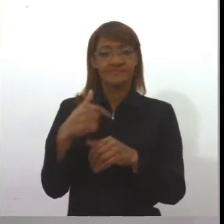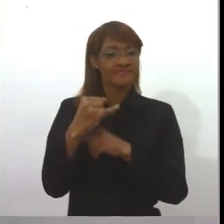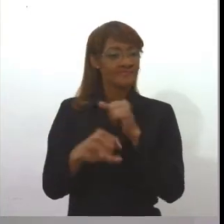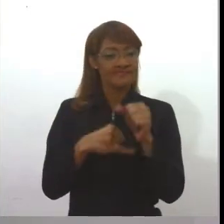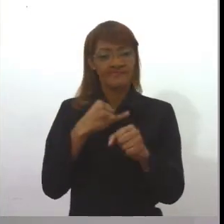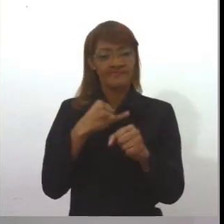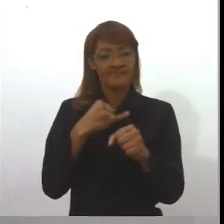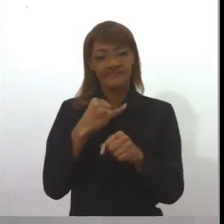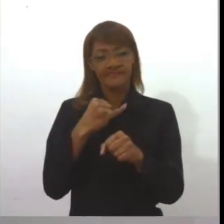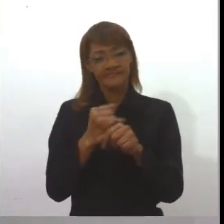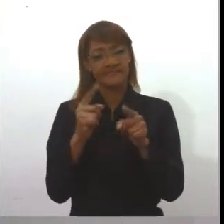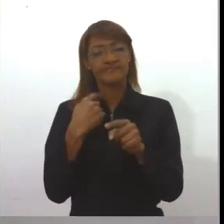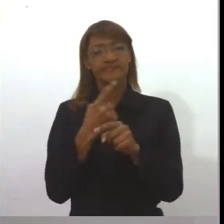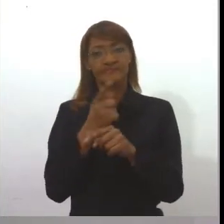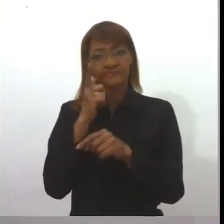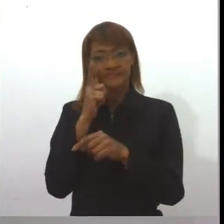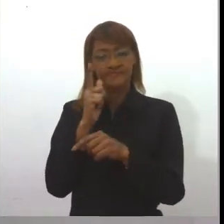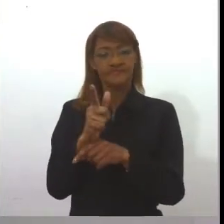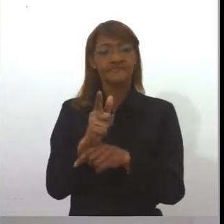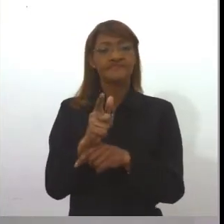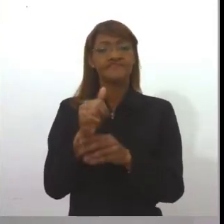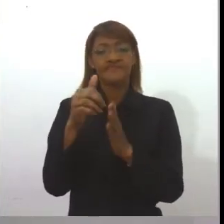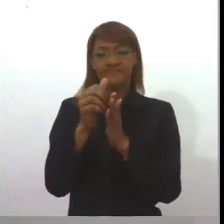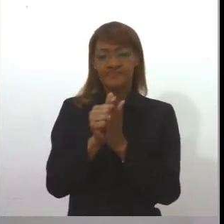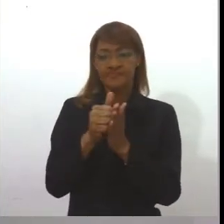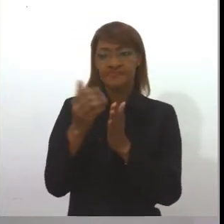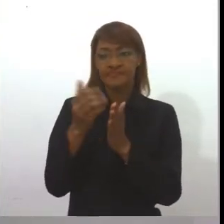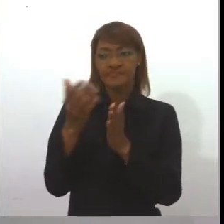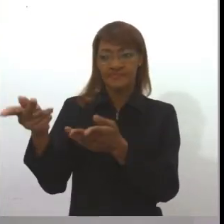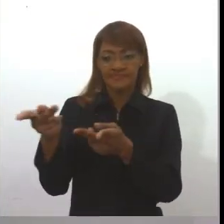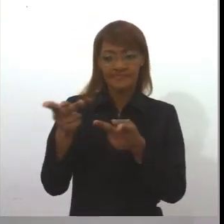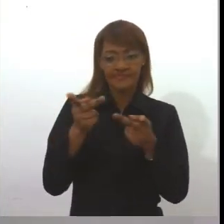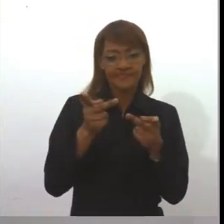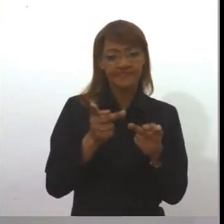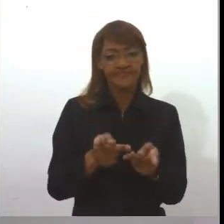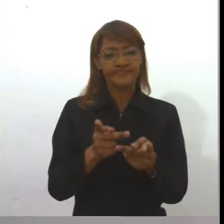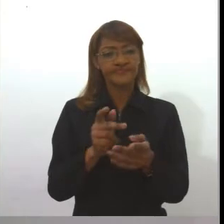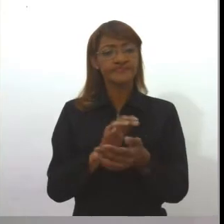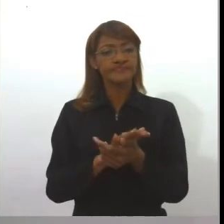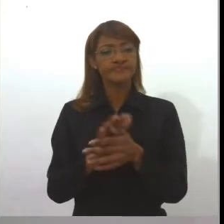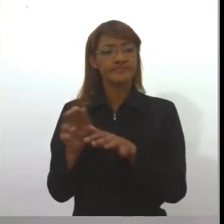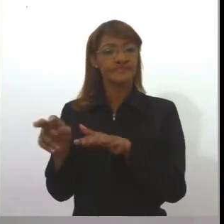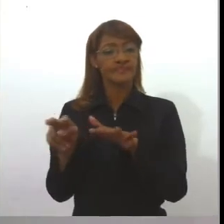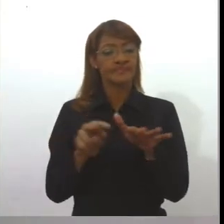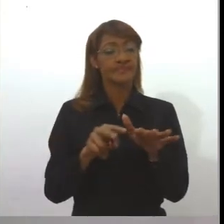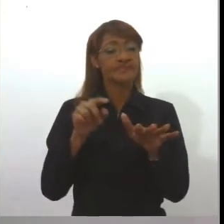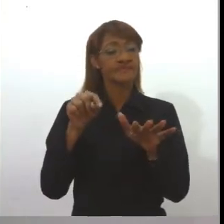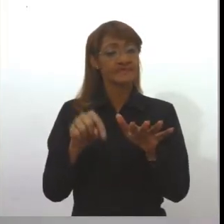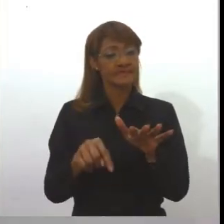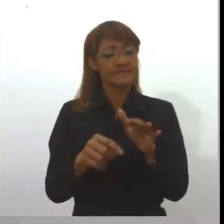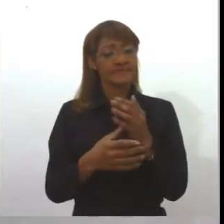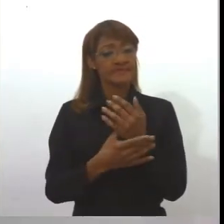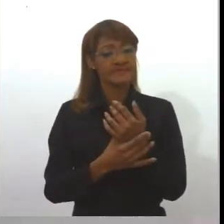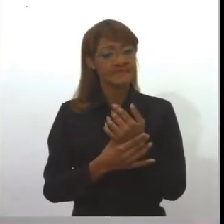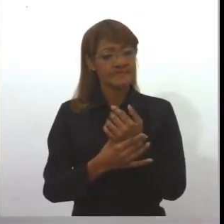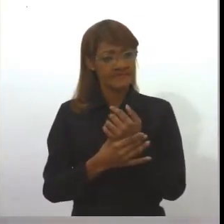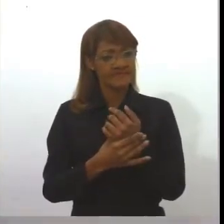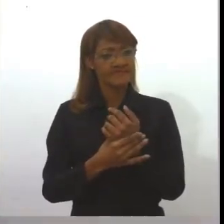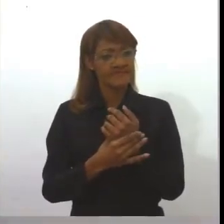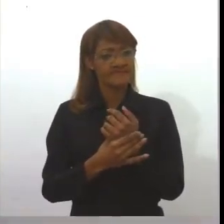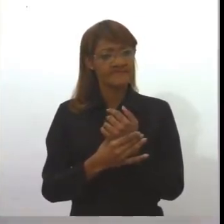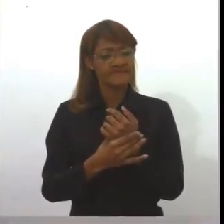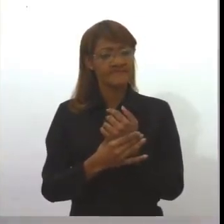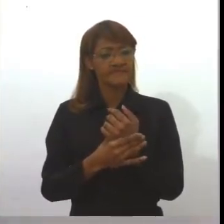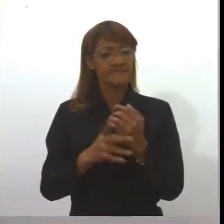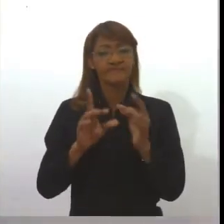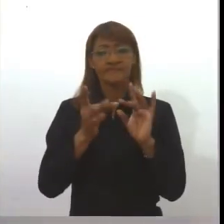mas nós conseguimos acessar esses alunos e convidar para participar do evento. Eles estarão durante a semana aqui. E eles irão, ao longo da semana, participar